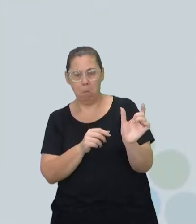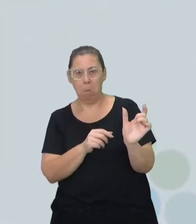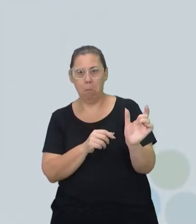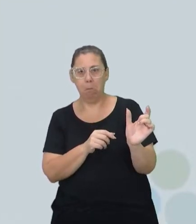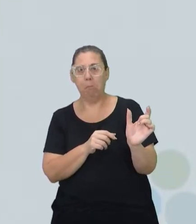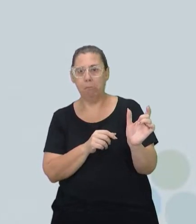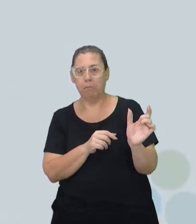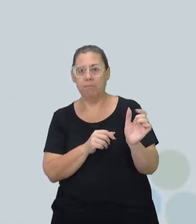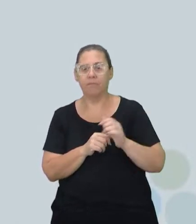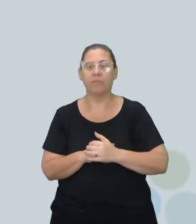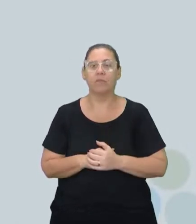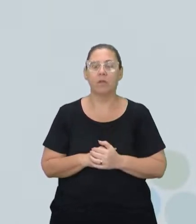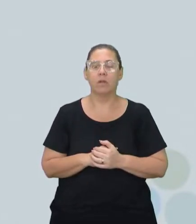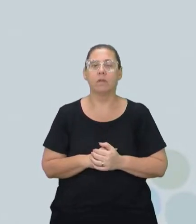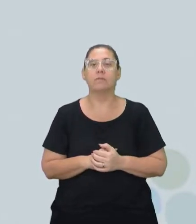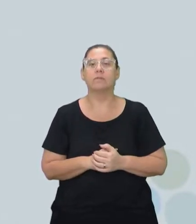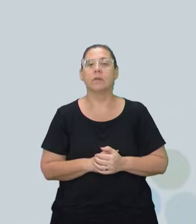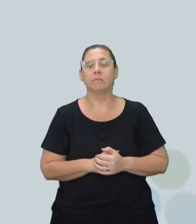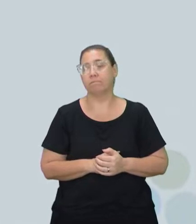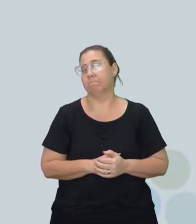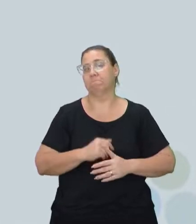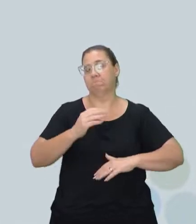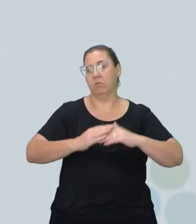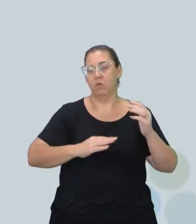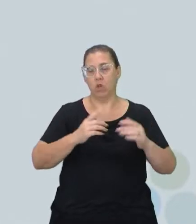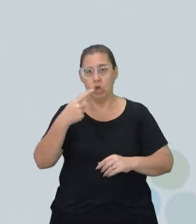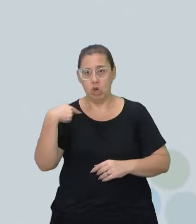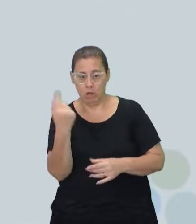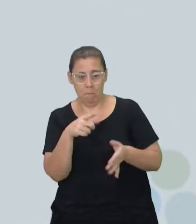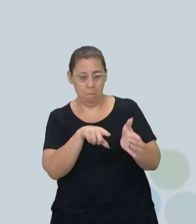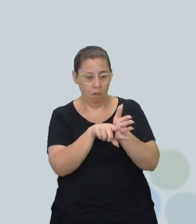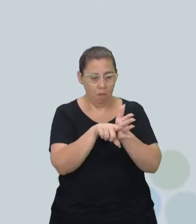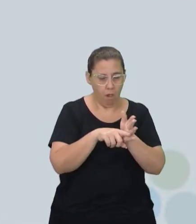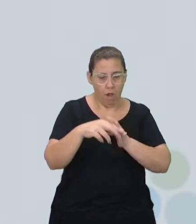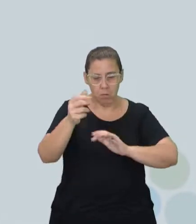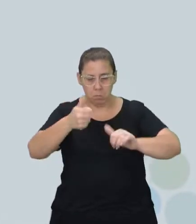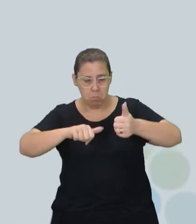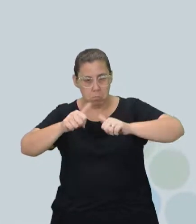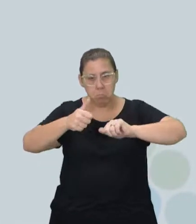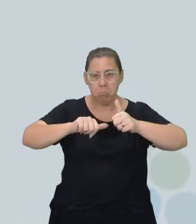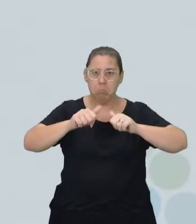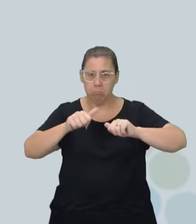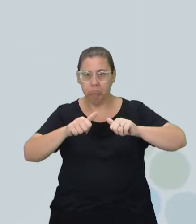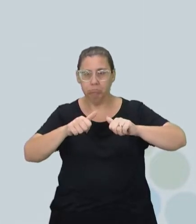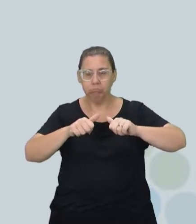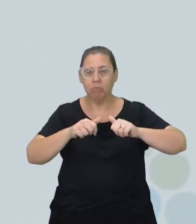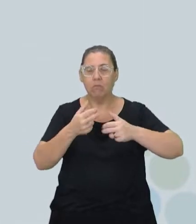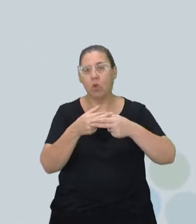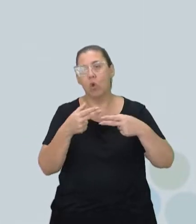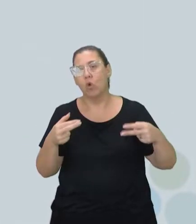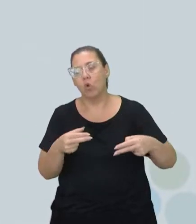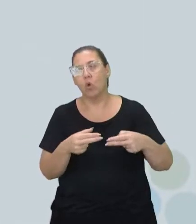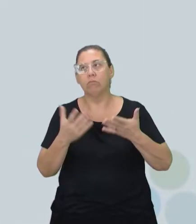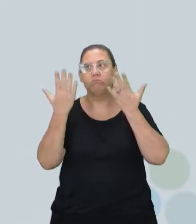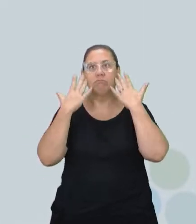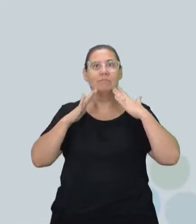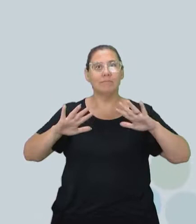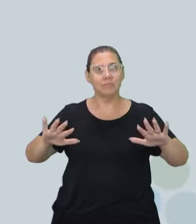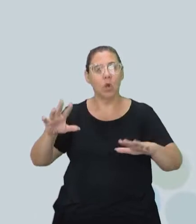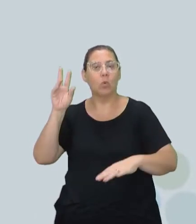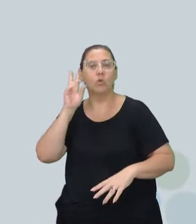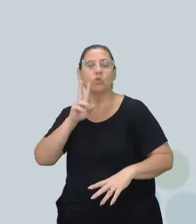Então, a habilidade do eixo estruturante, ele já diz, vamos investigar, vamos analisar, são situações de natureza